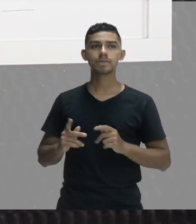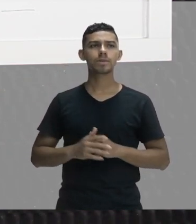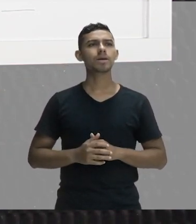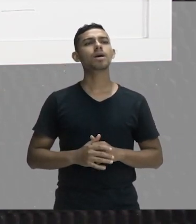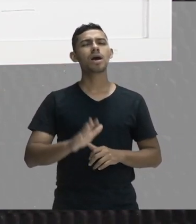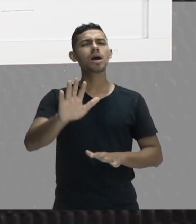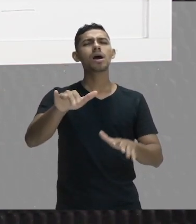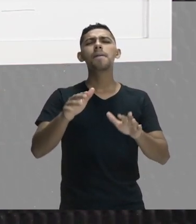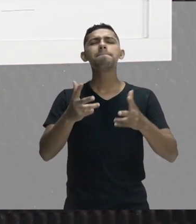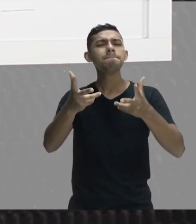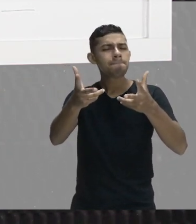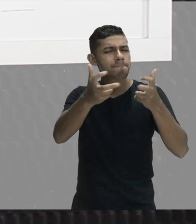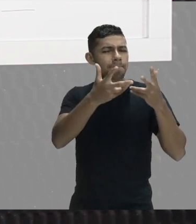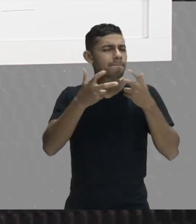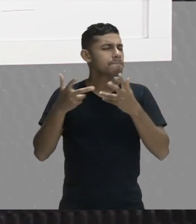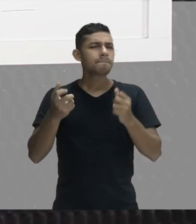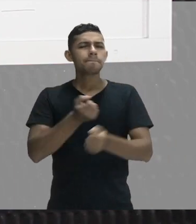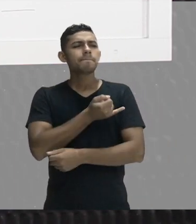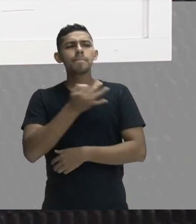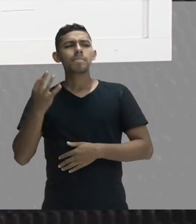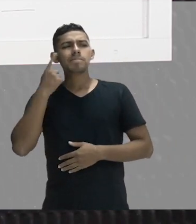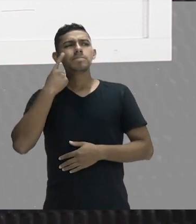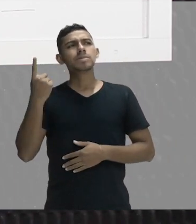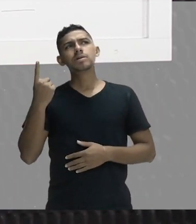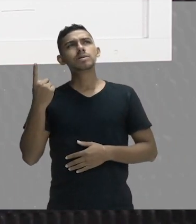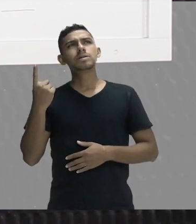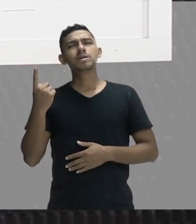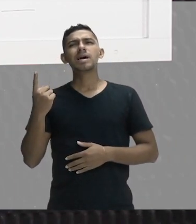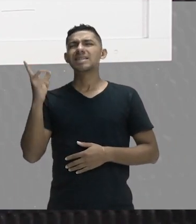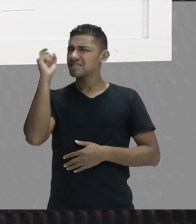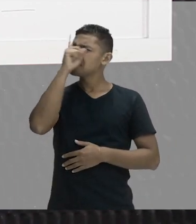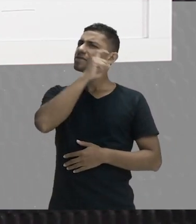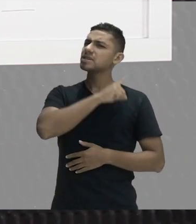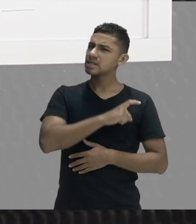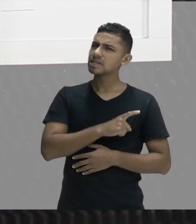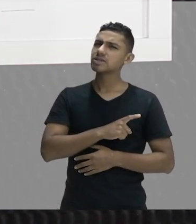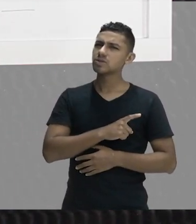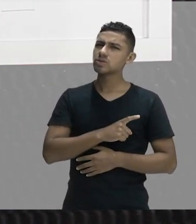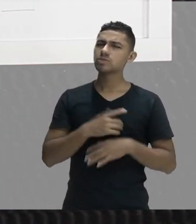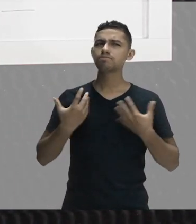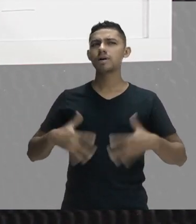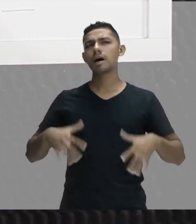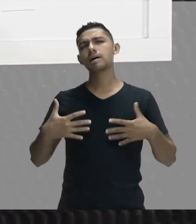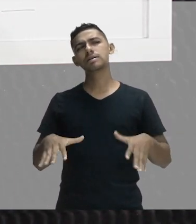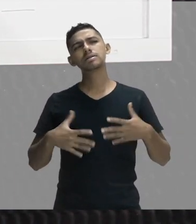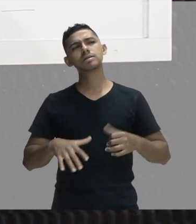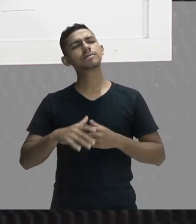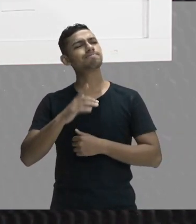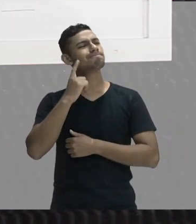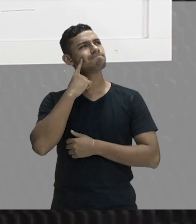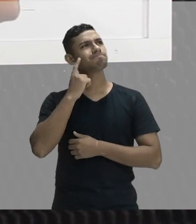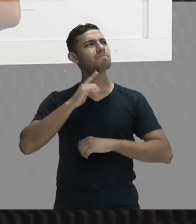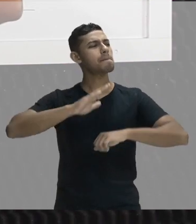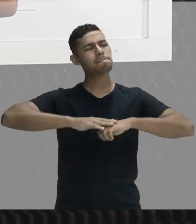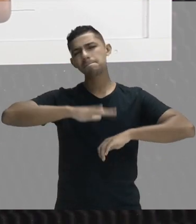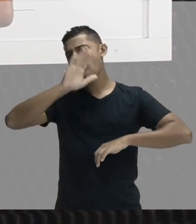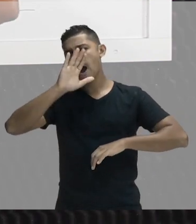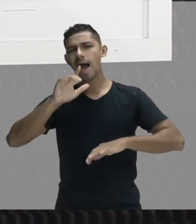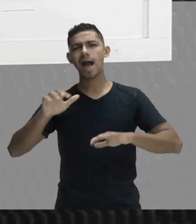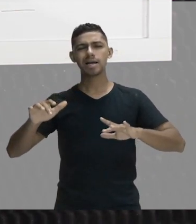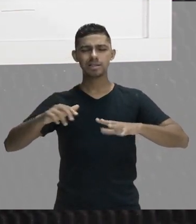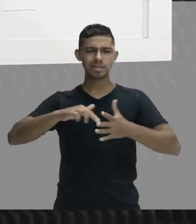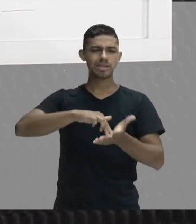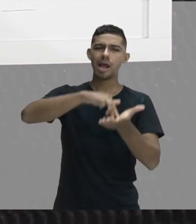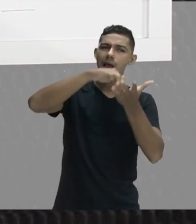mas perceba que isso aqui é algo assim muito trabalhoso, né? Vamos supor que tivesse mais, depois dessas